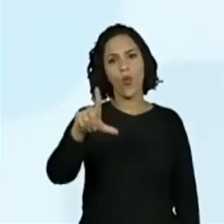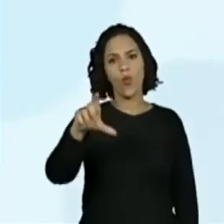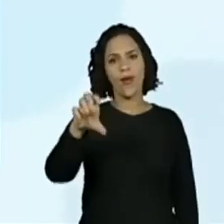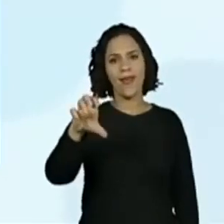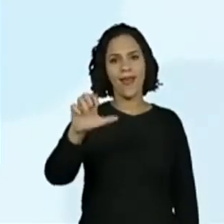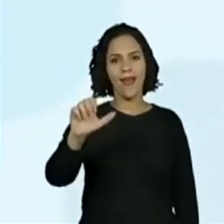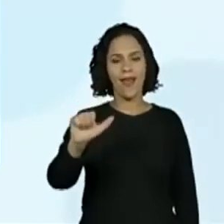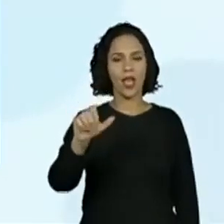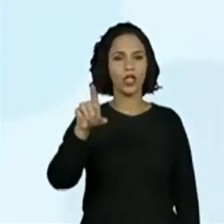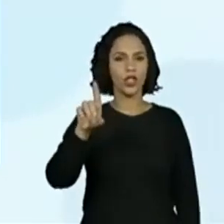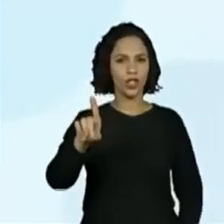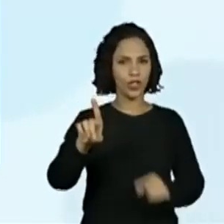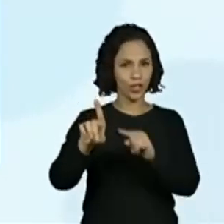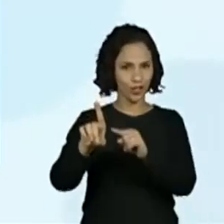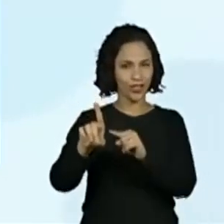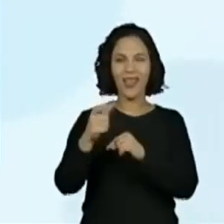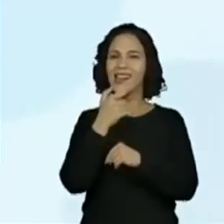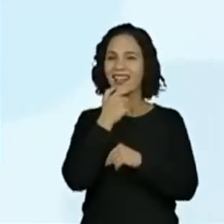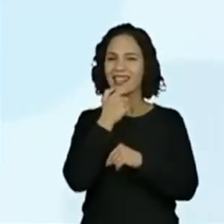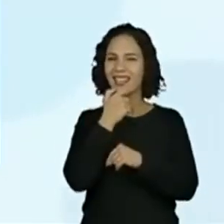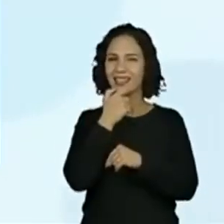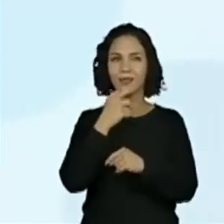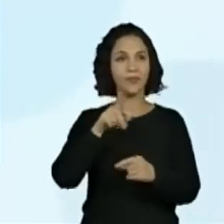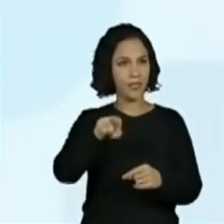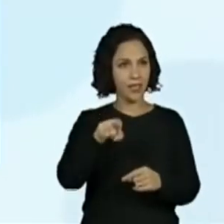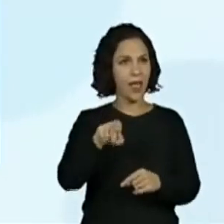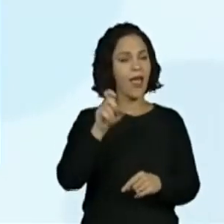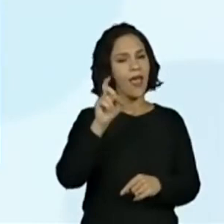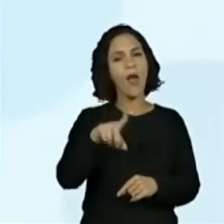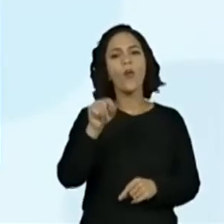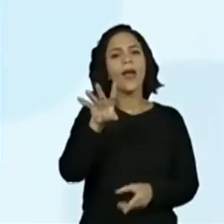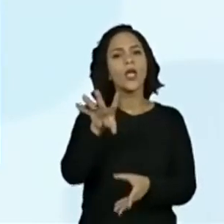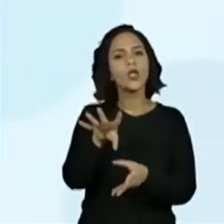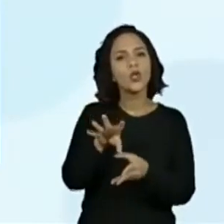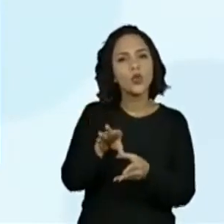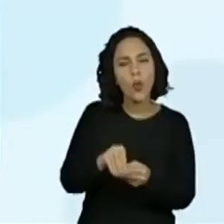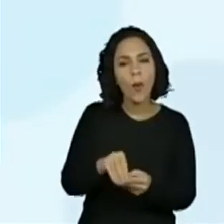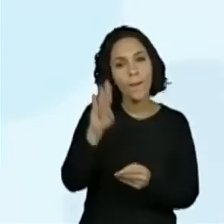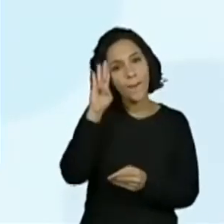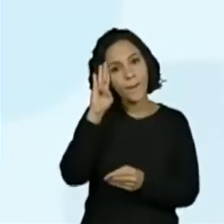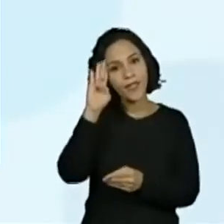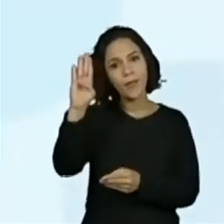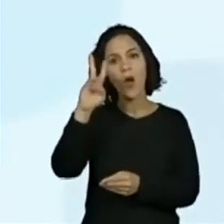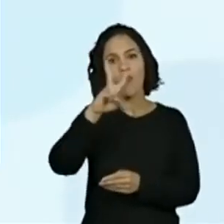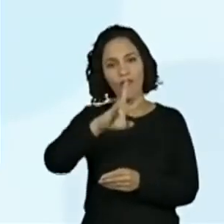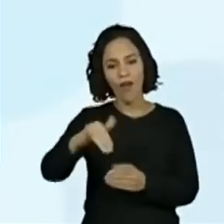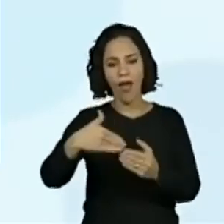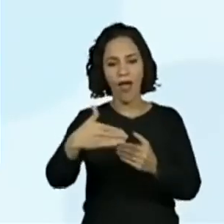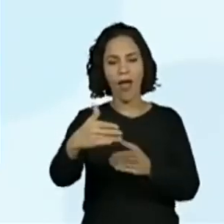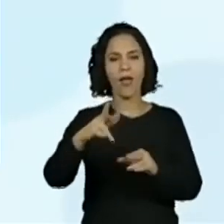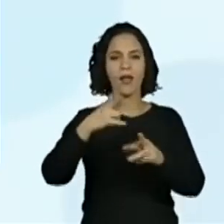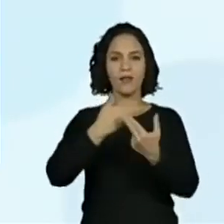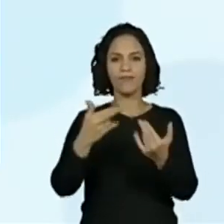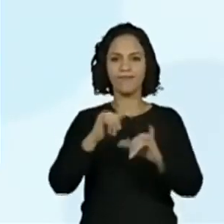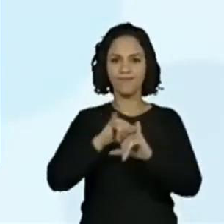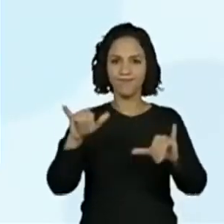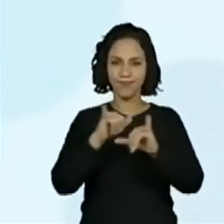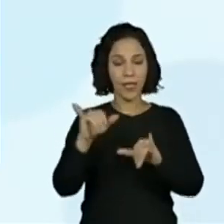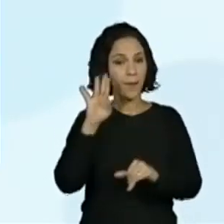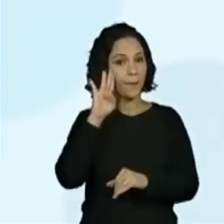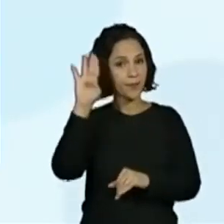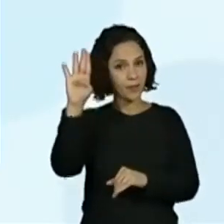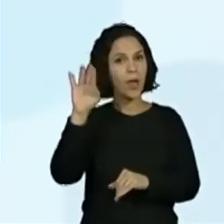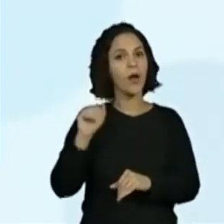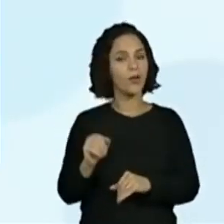lead ou lead de uma notícia apresenta o resumo dos fatos noticiados, os mais